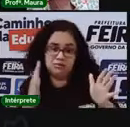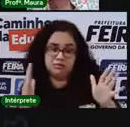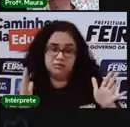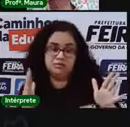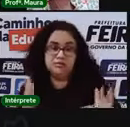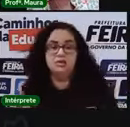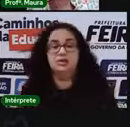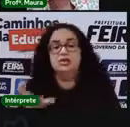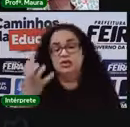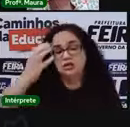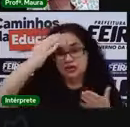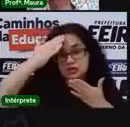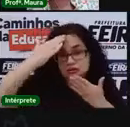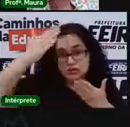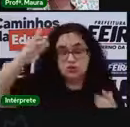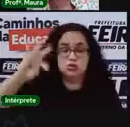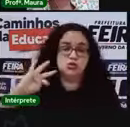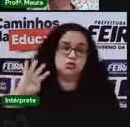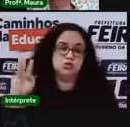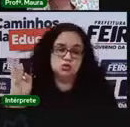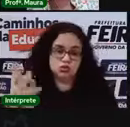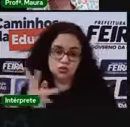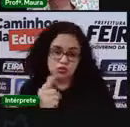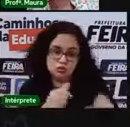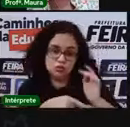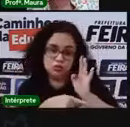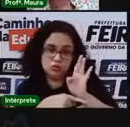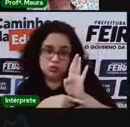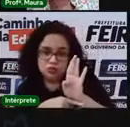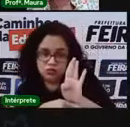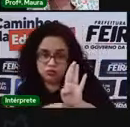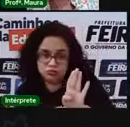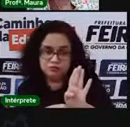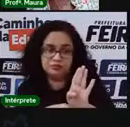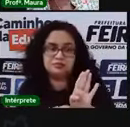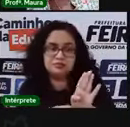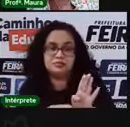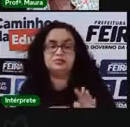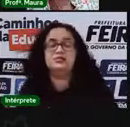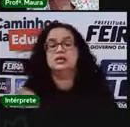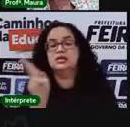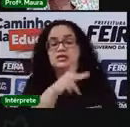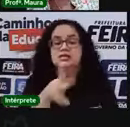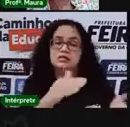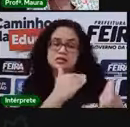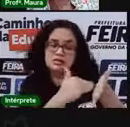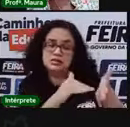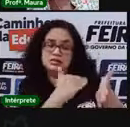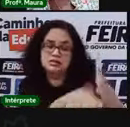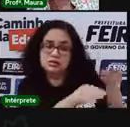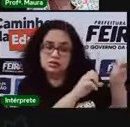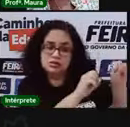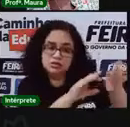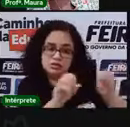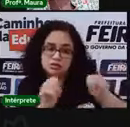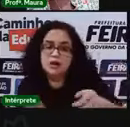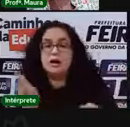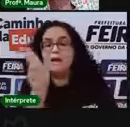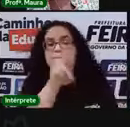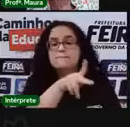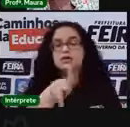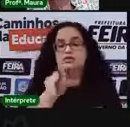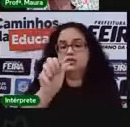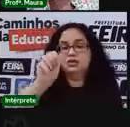quer agradecer a todos os colaboradores diretos e indiretos, a Secretaria de Educação, a professora Nancy Paim,